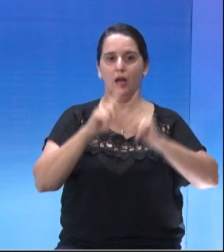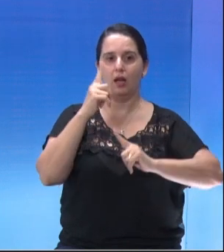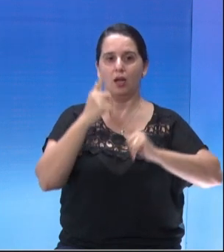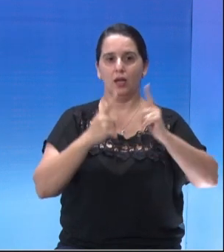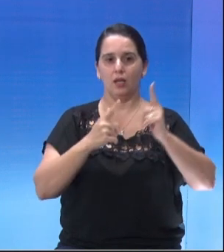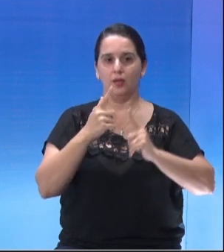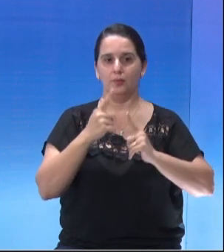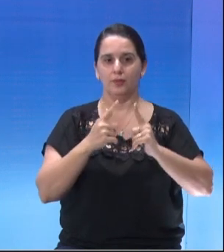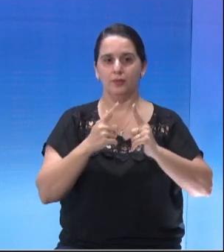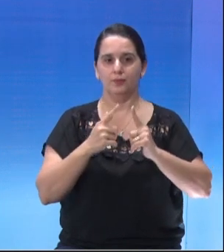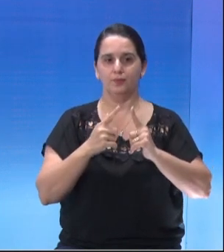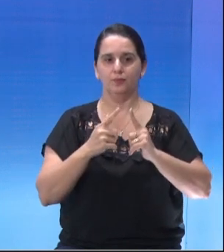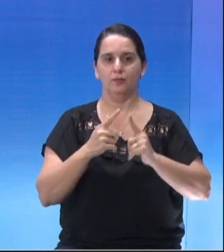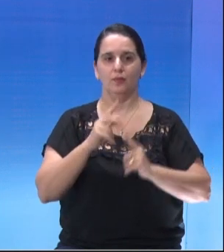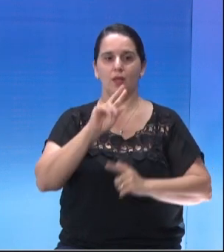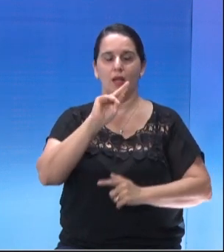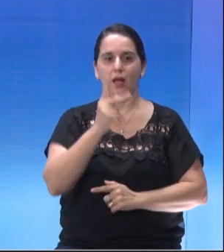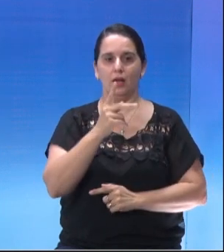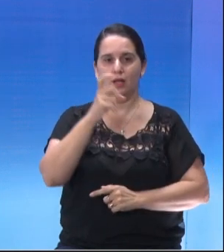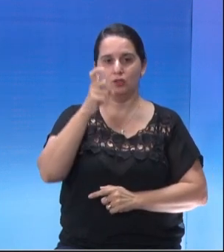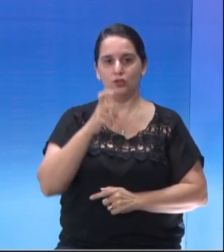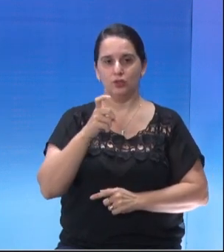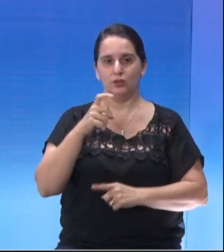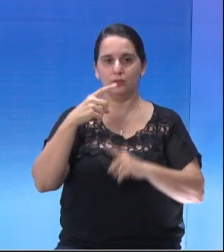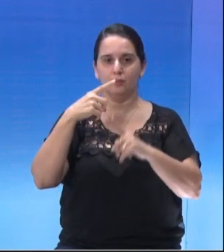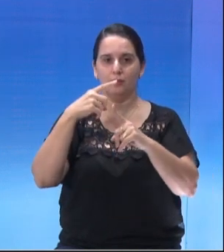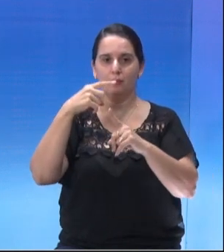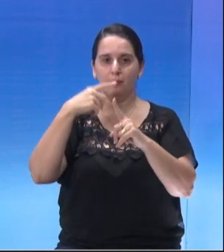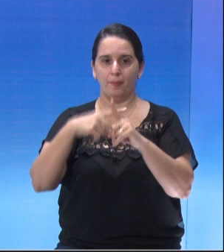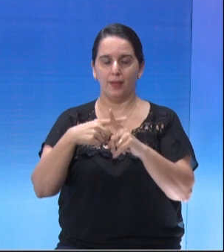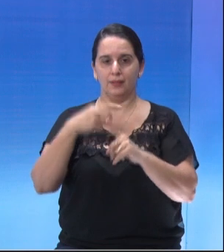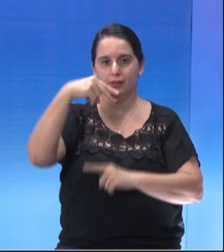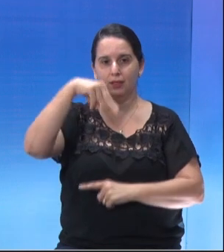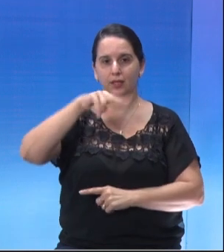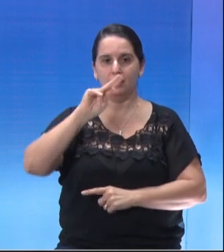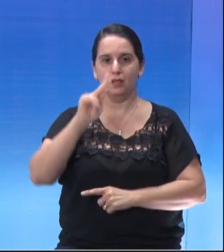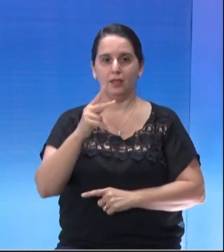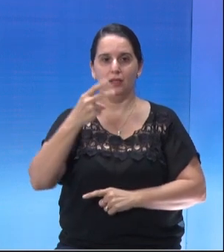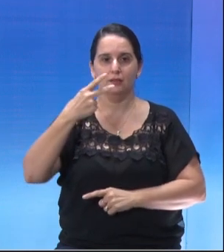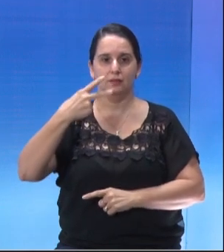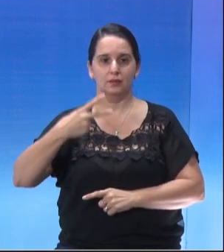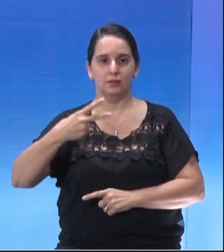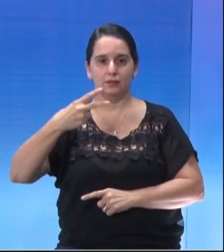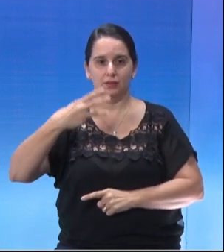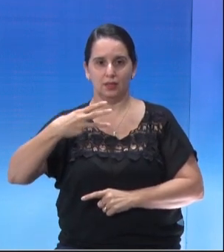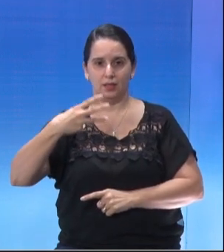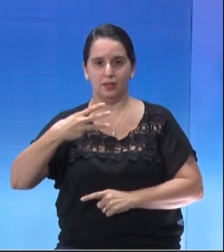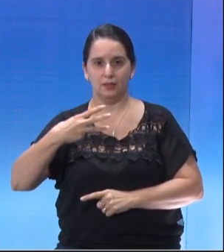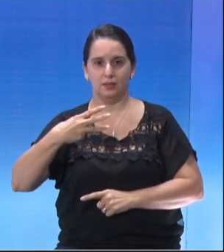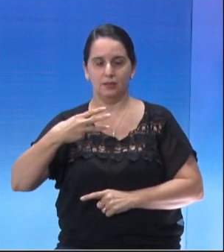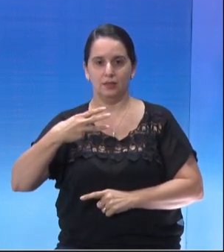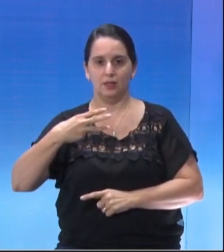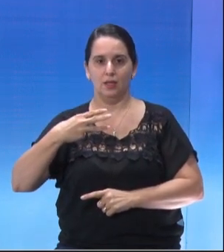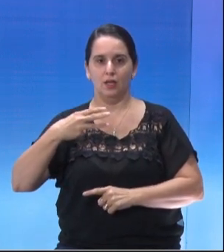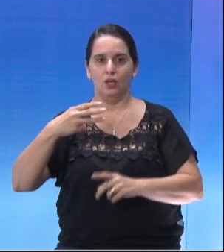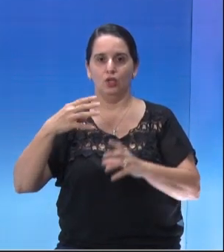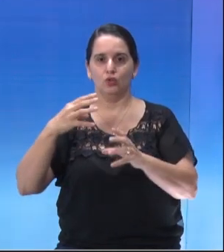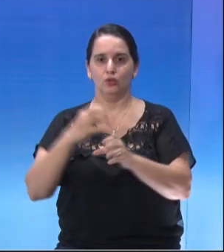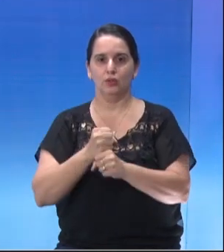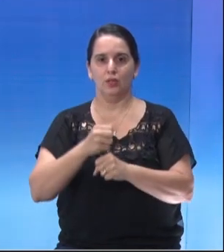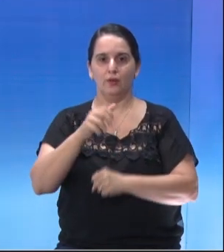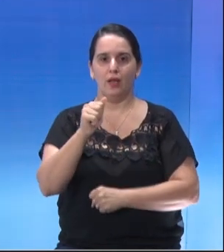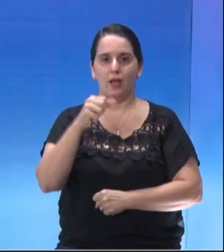que é um ácido hipotético, HX, reagindo com NH3, formando aí um sal de amônia, um